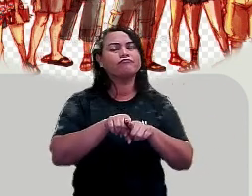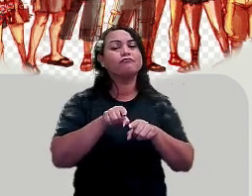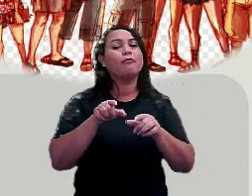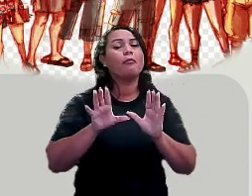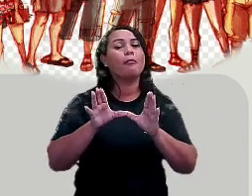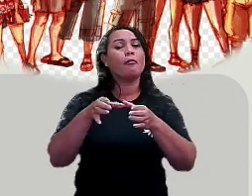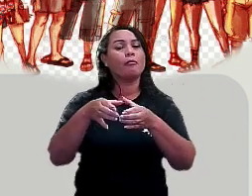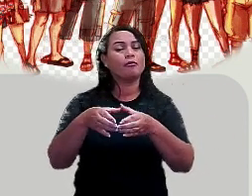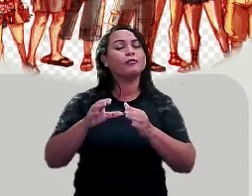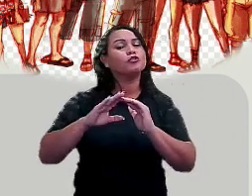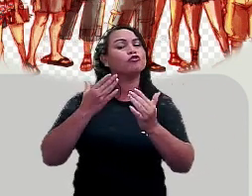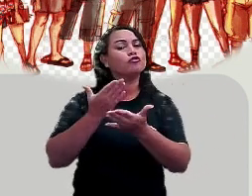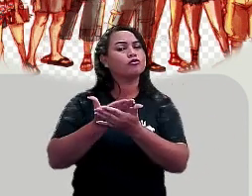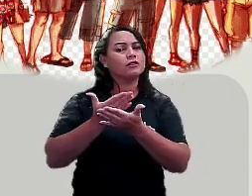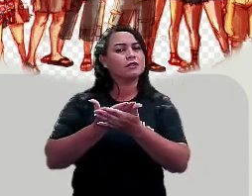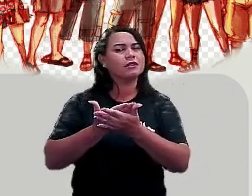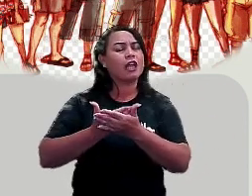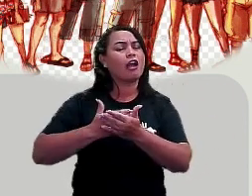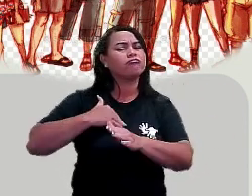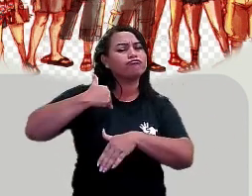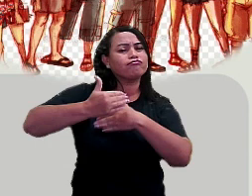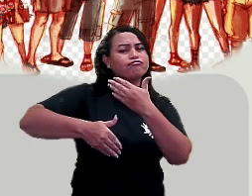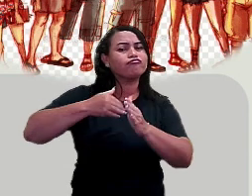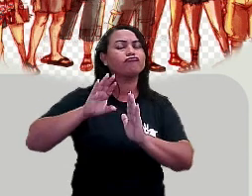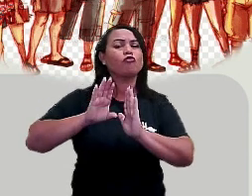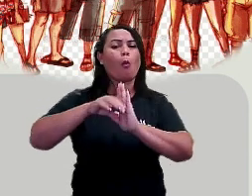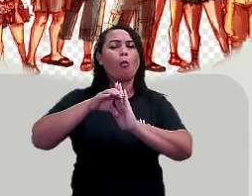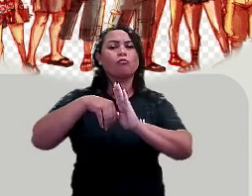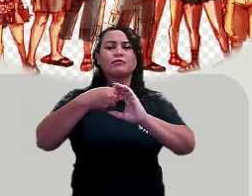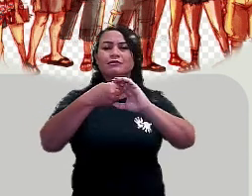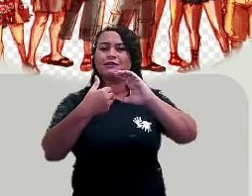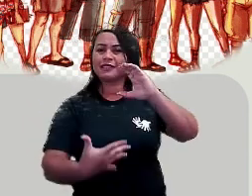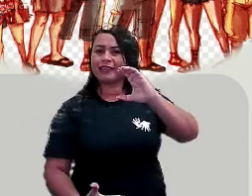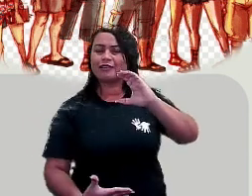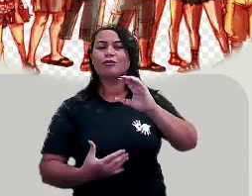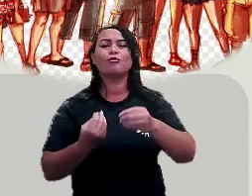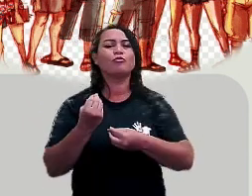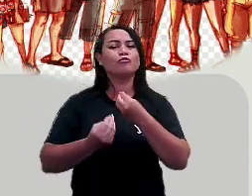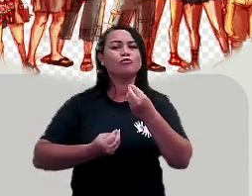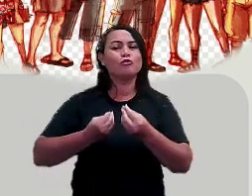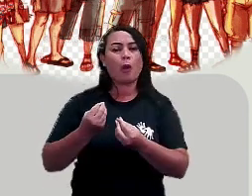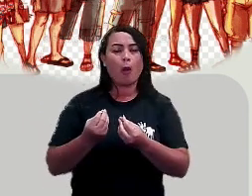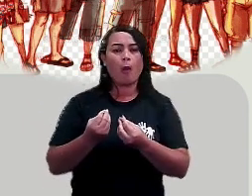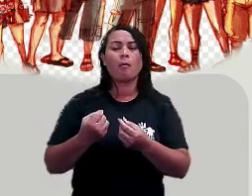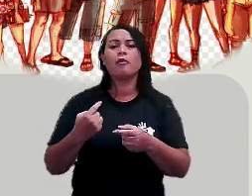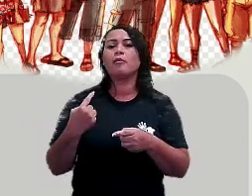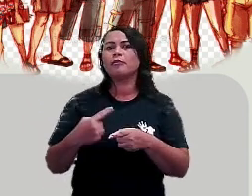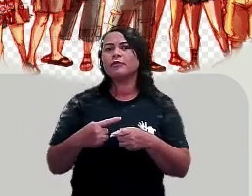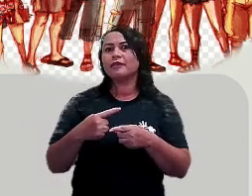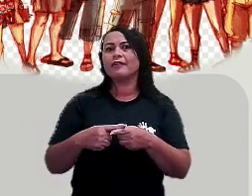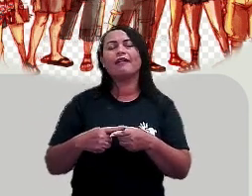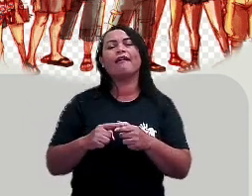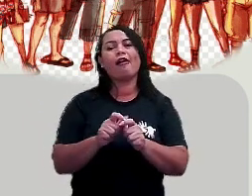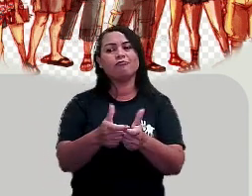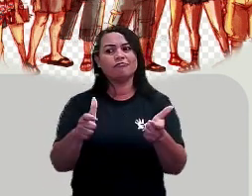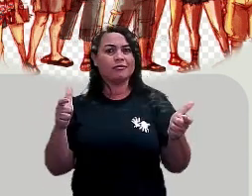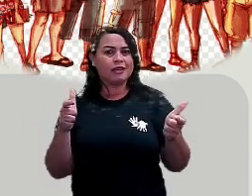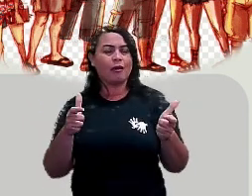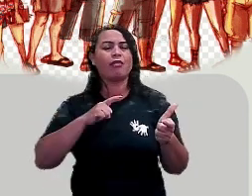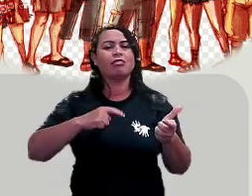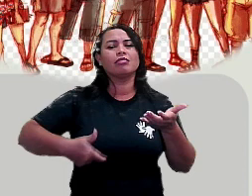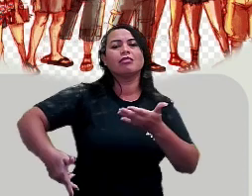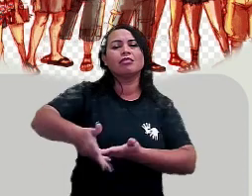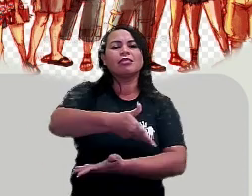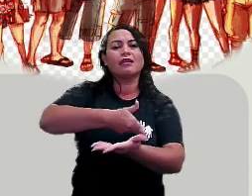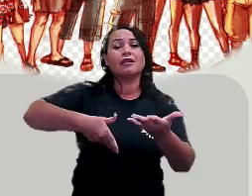E ali, nós ampliamos nossos conceitos de comunidade. Por que ampliamos? Porque vocês começam a ter interações